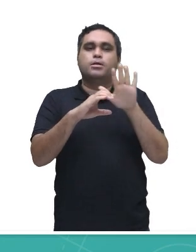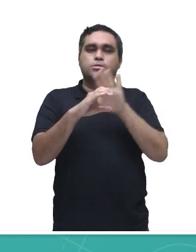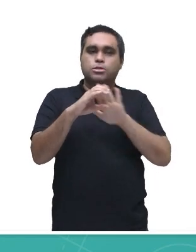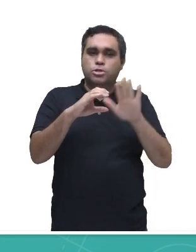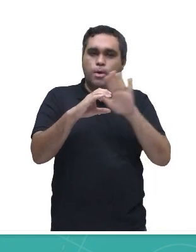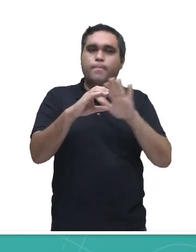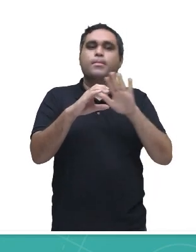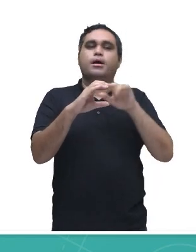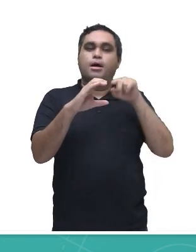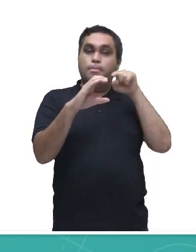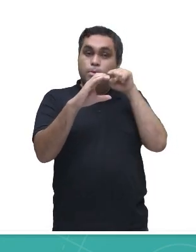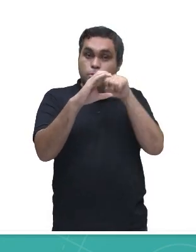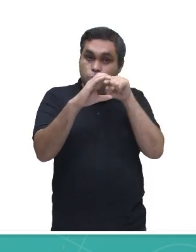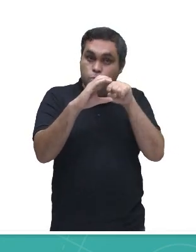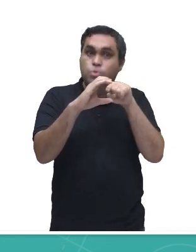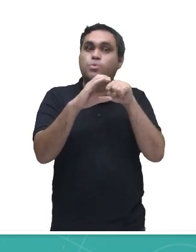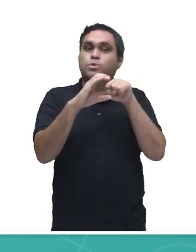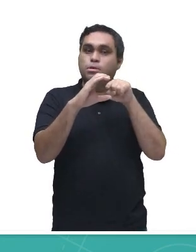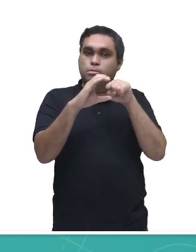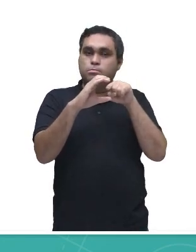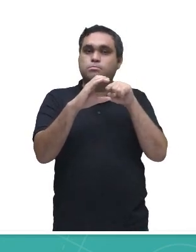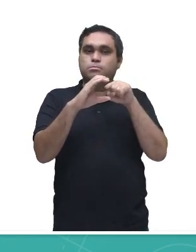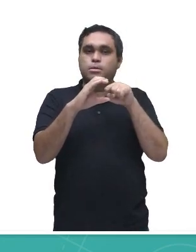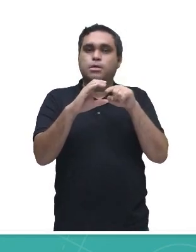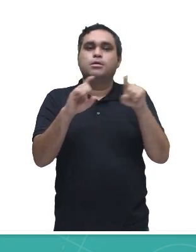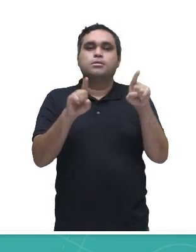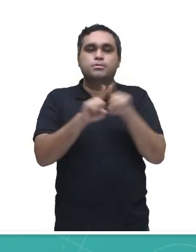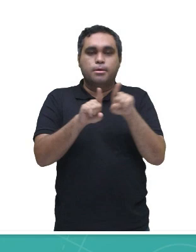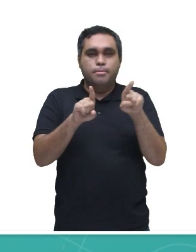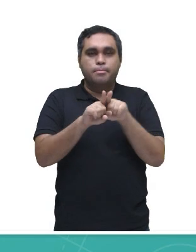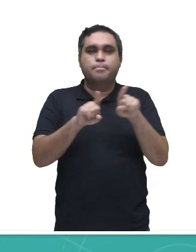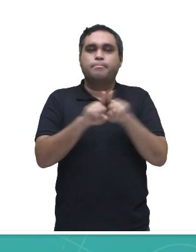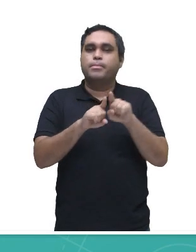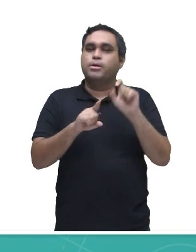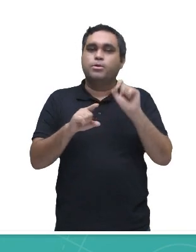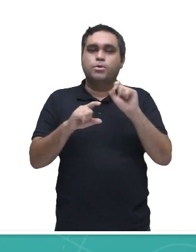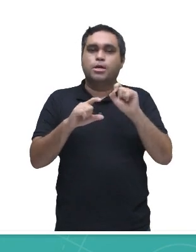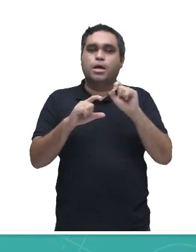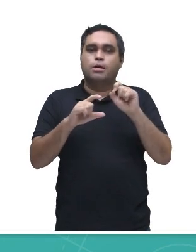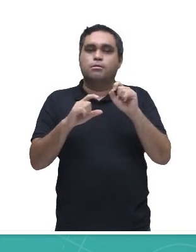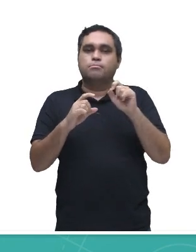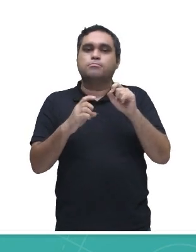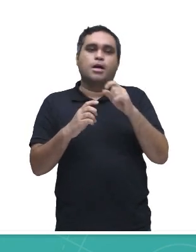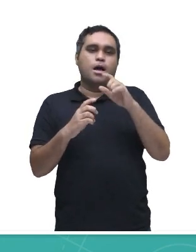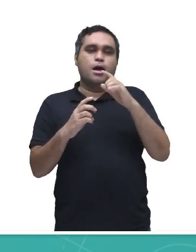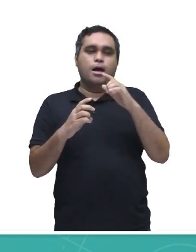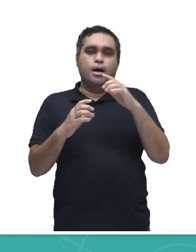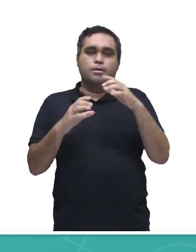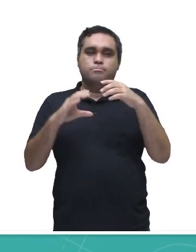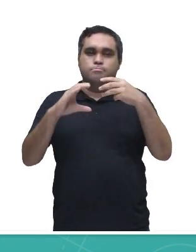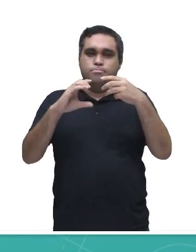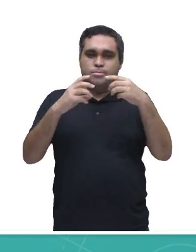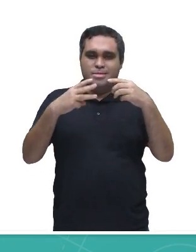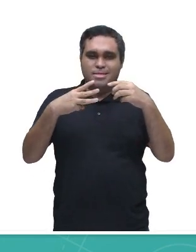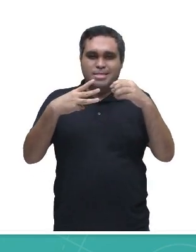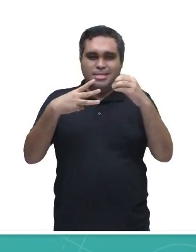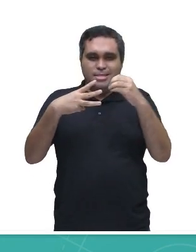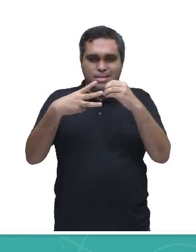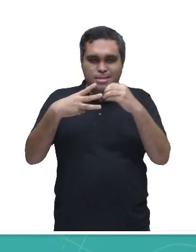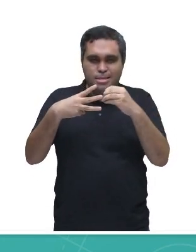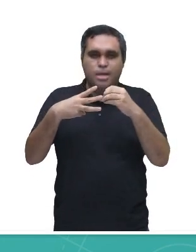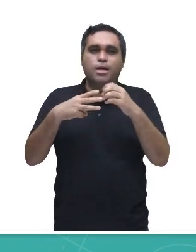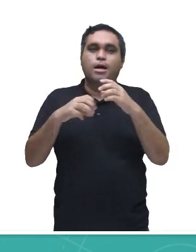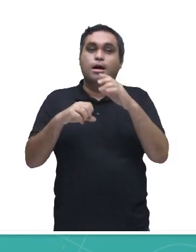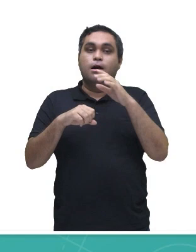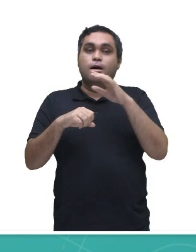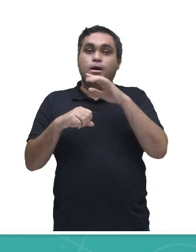núcleo. Além disso, a célula vegetal também possui parede celular e plastos, olha aí,